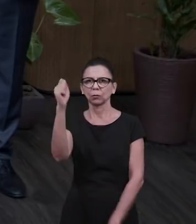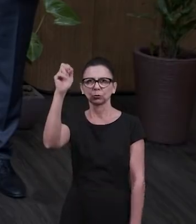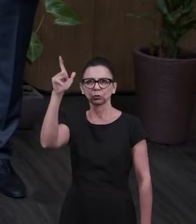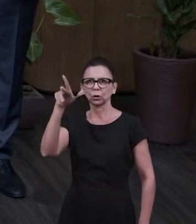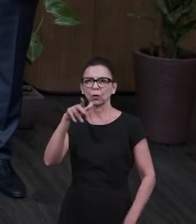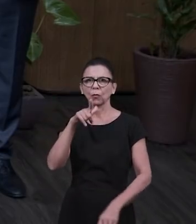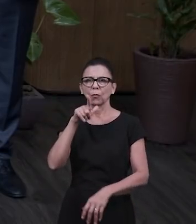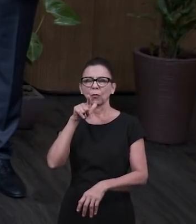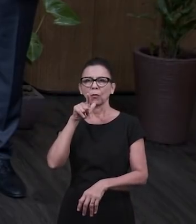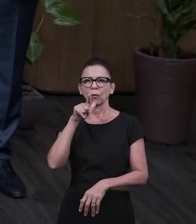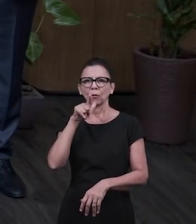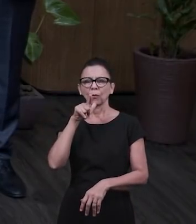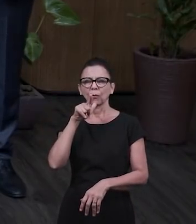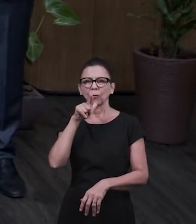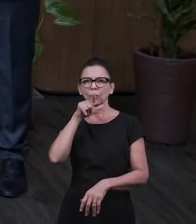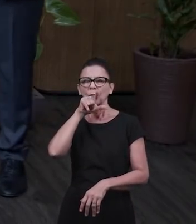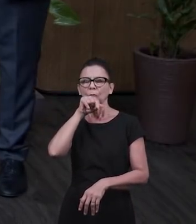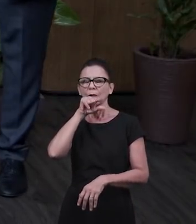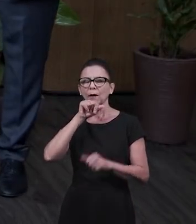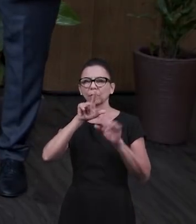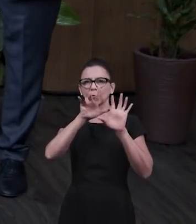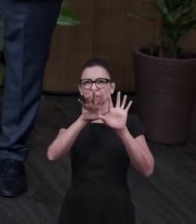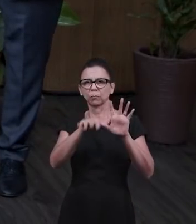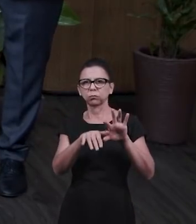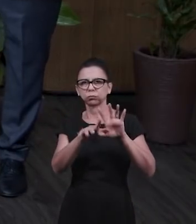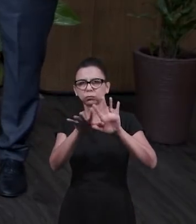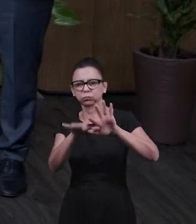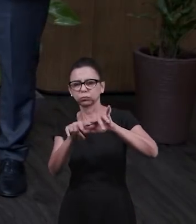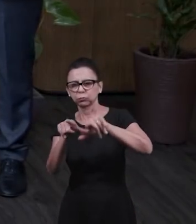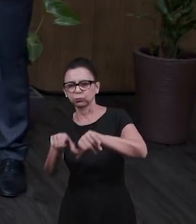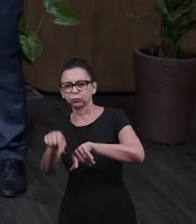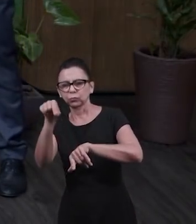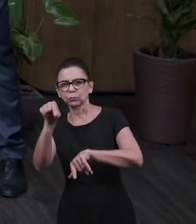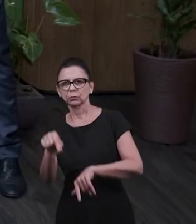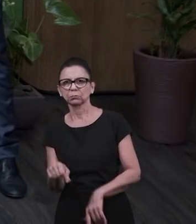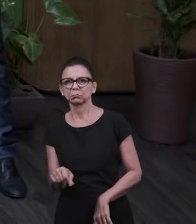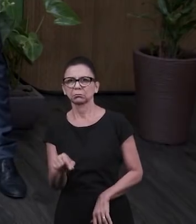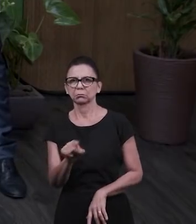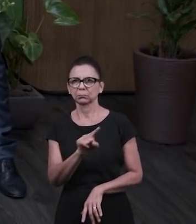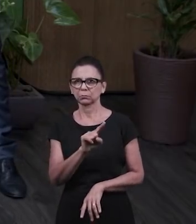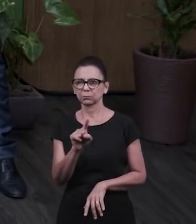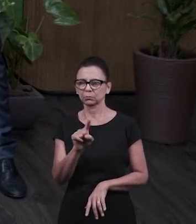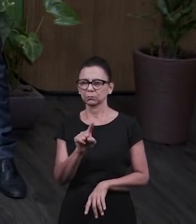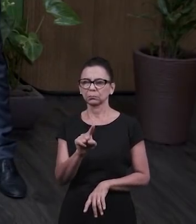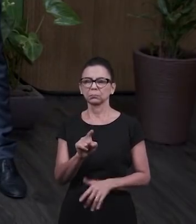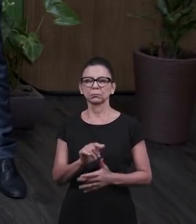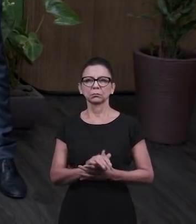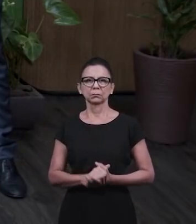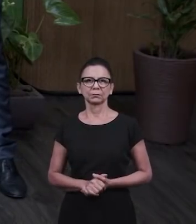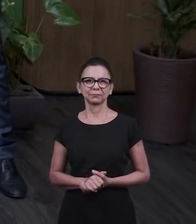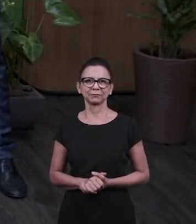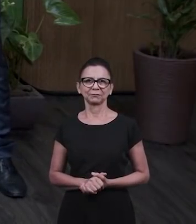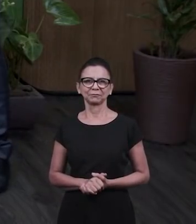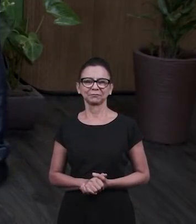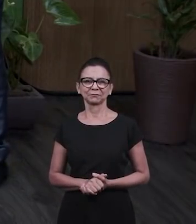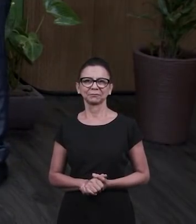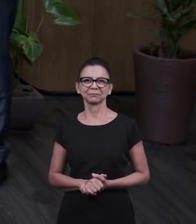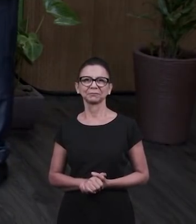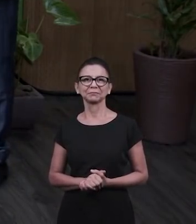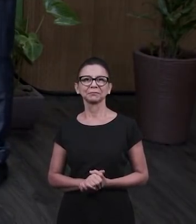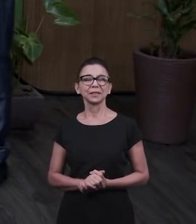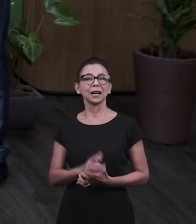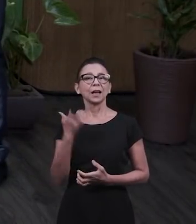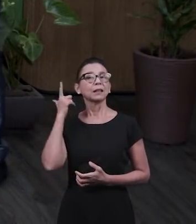raiz profunda e produza fruto. Que é uma boa terra, uma